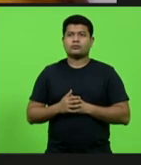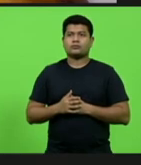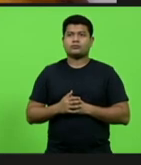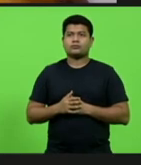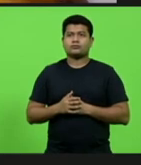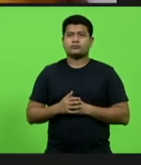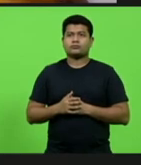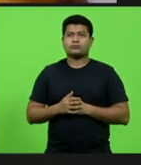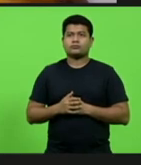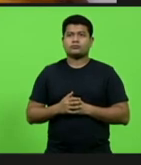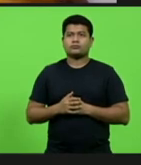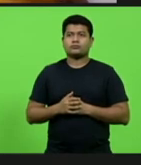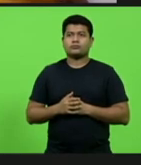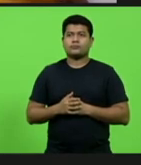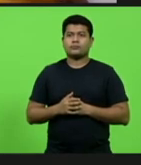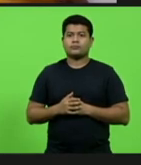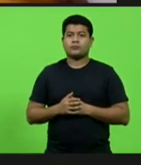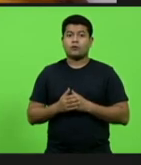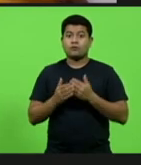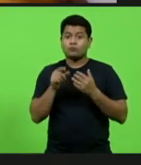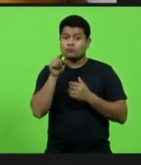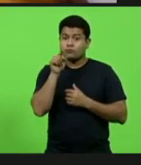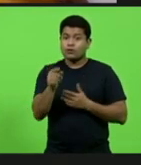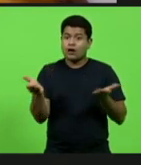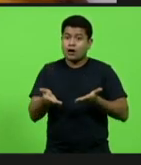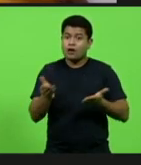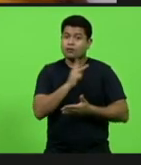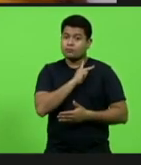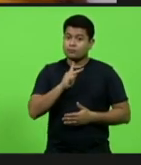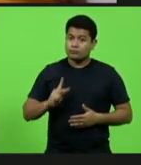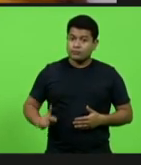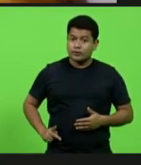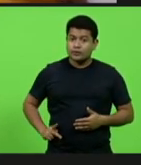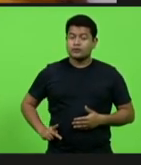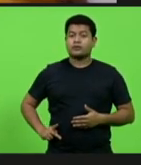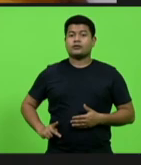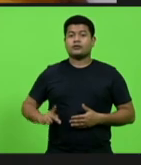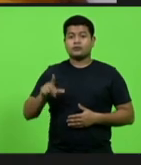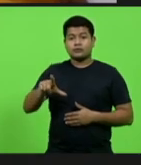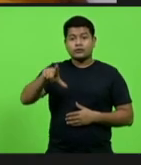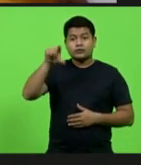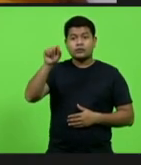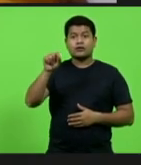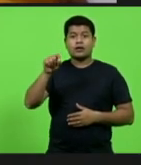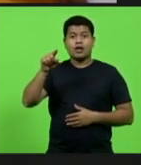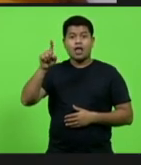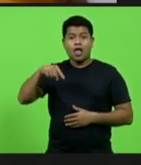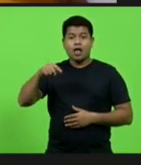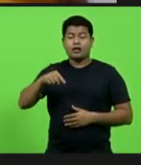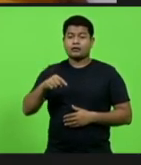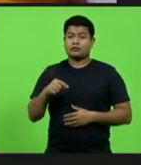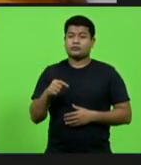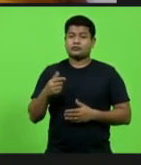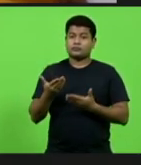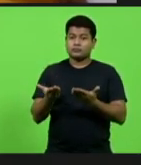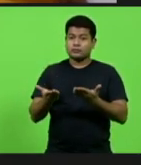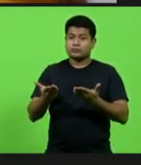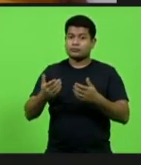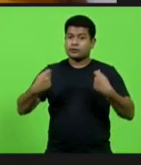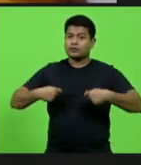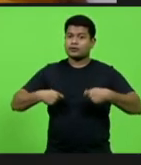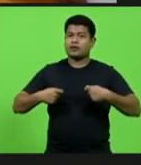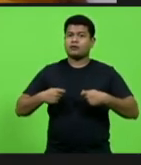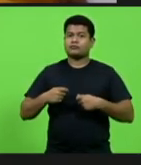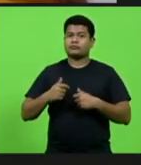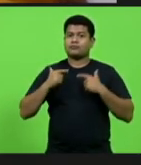eu perguntei se na condição de presidente, justamente a condição eleita em que a senhora está, é que a senhora não deveria ter sido mais imparcial no